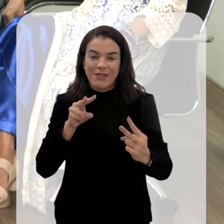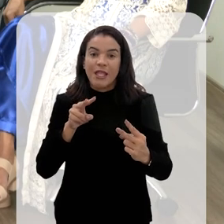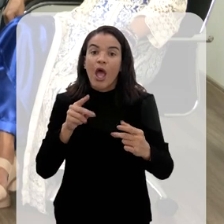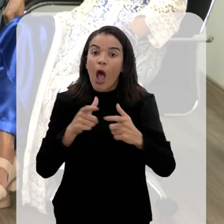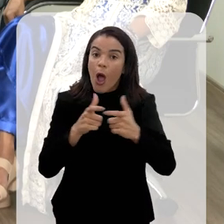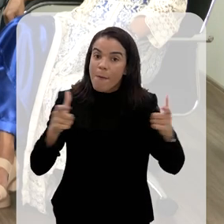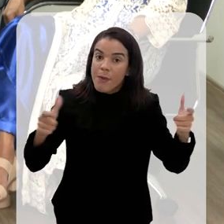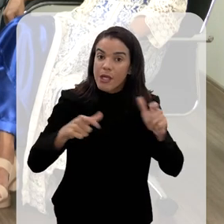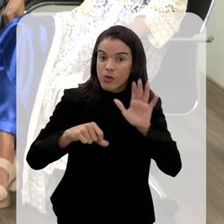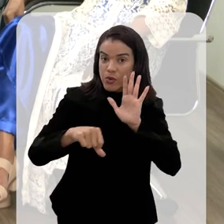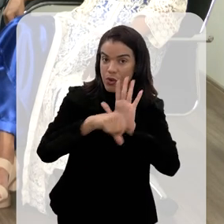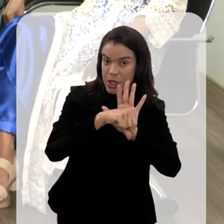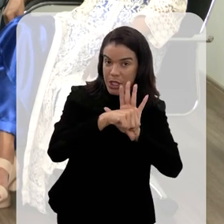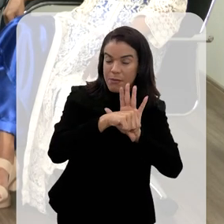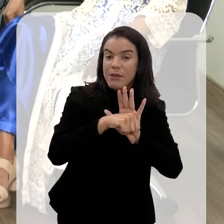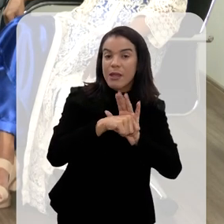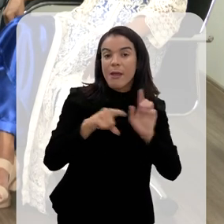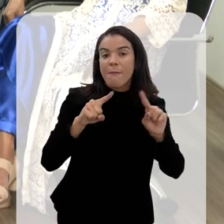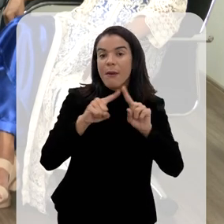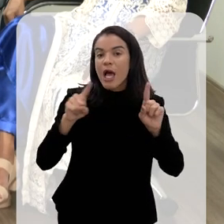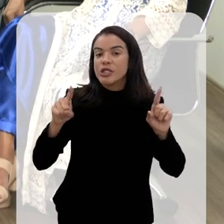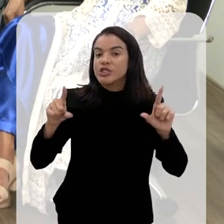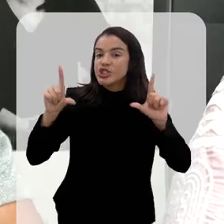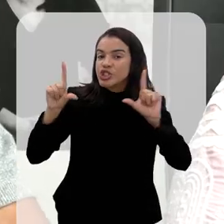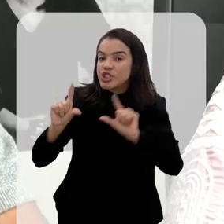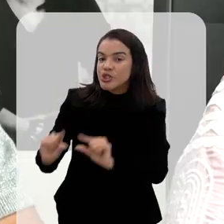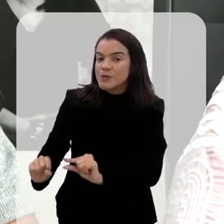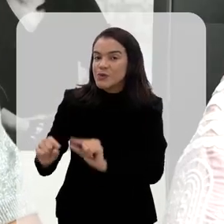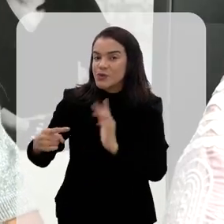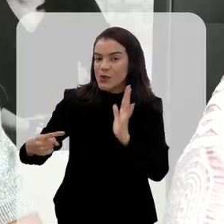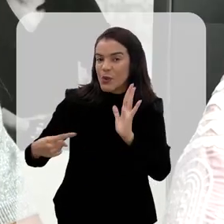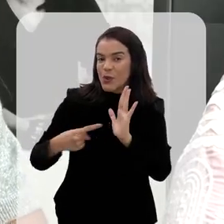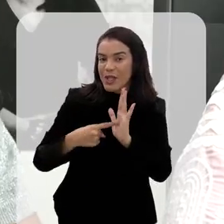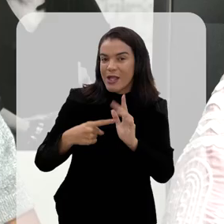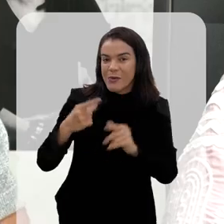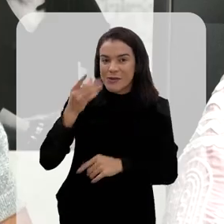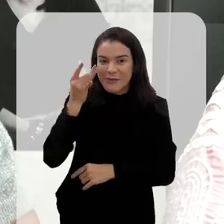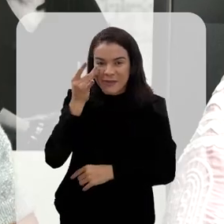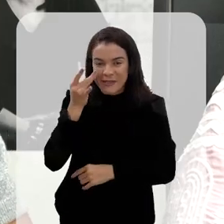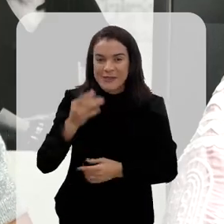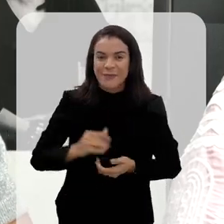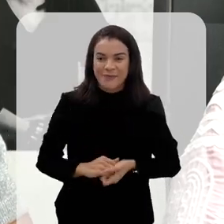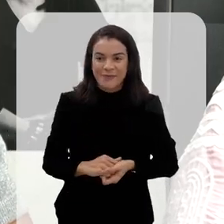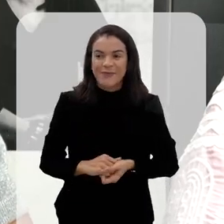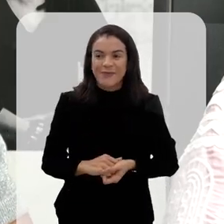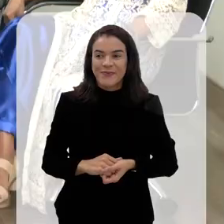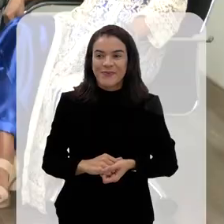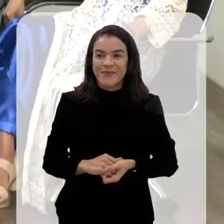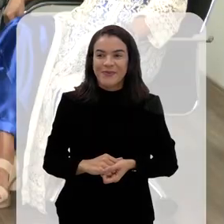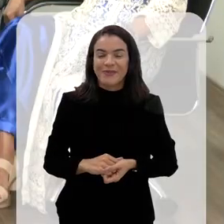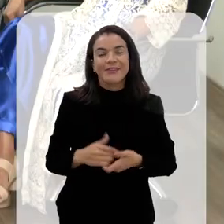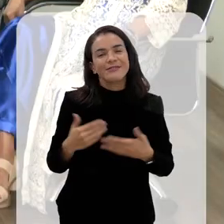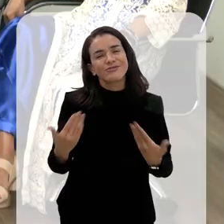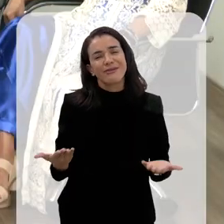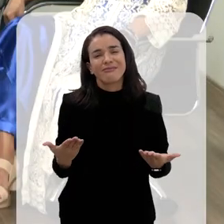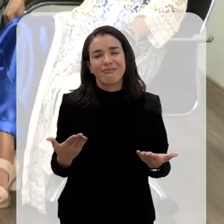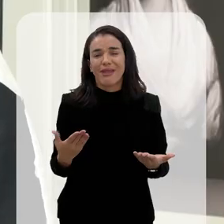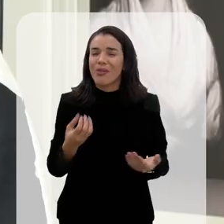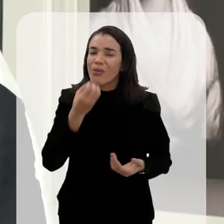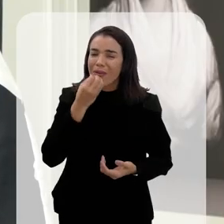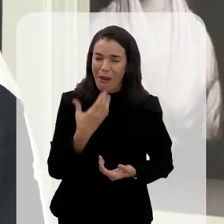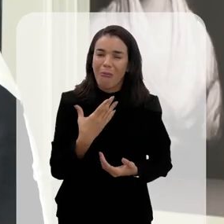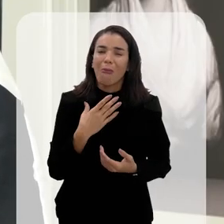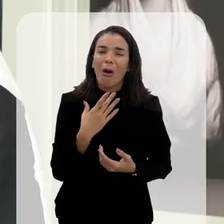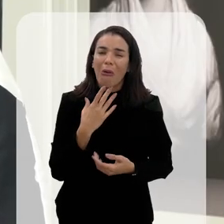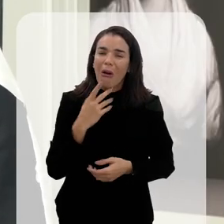a diminuição, aumento da criminalidade, no entanto, diminuição da subnotificação. Perfeito.